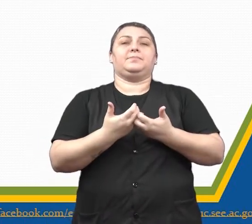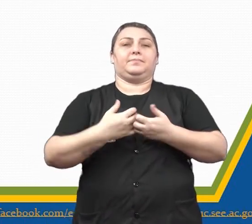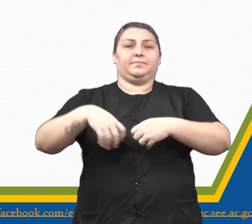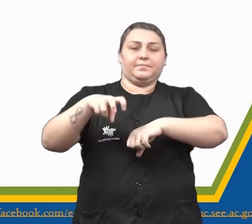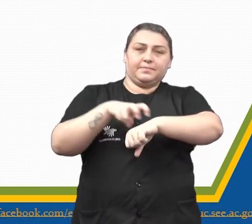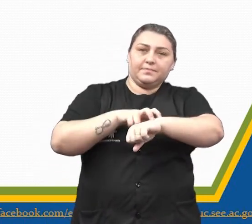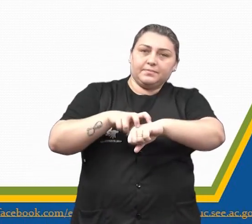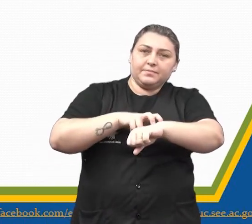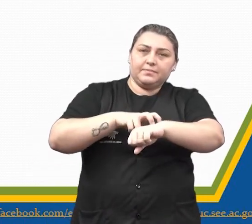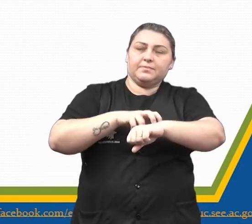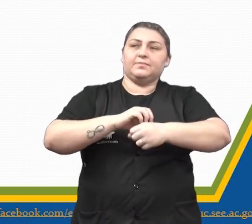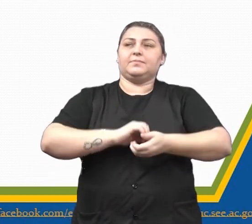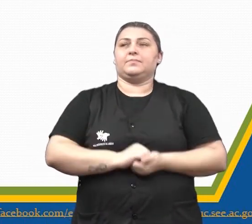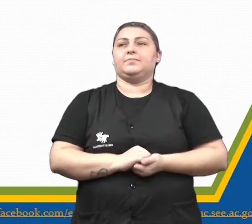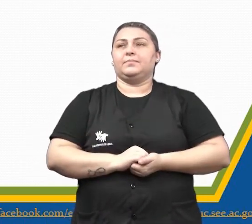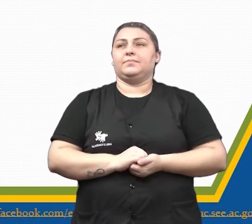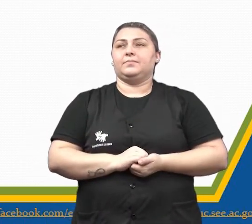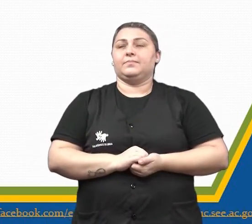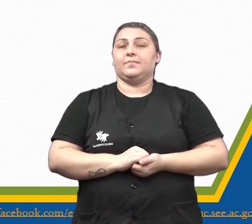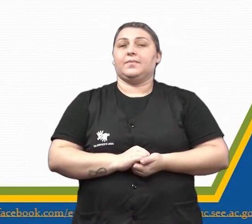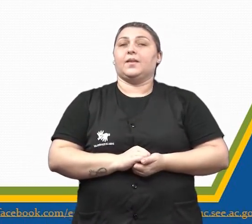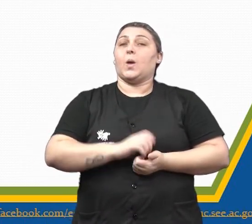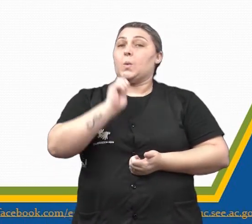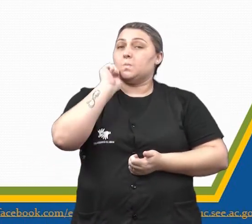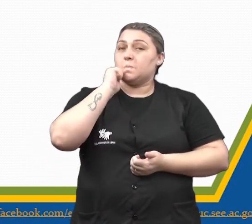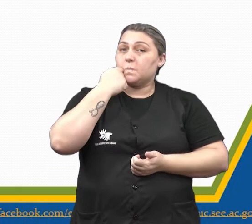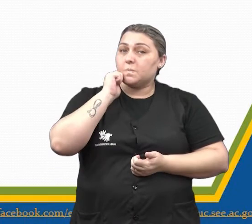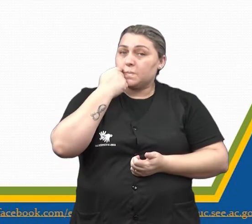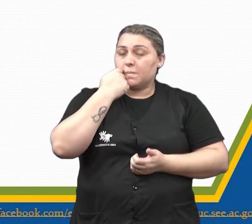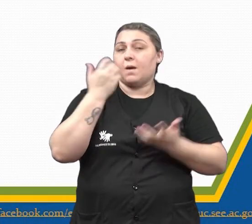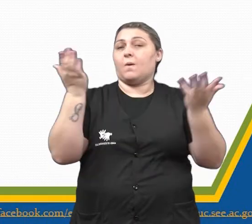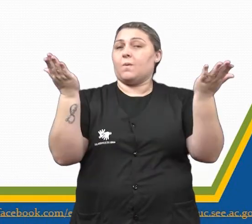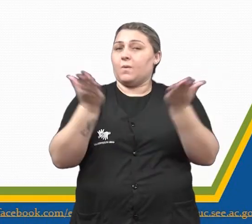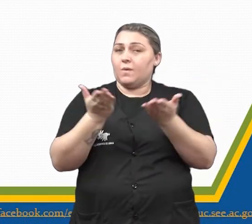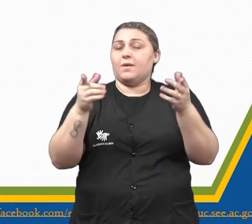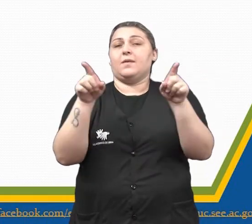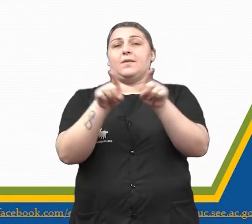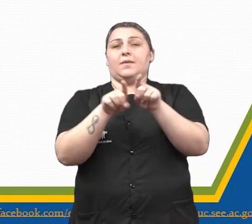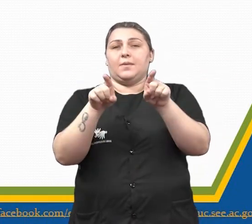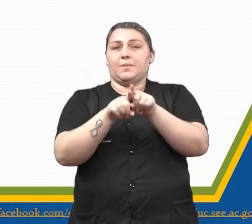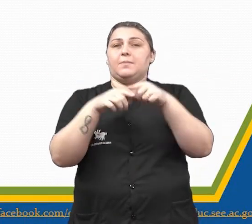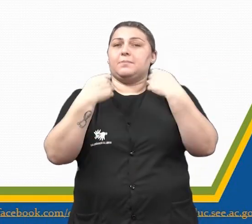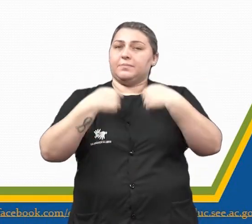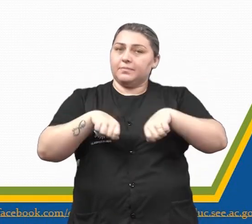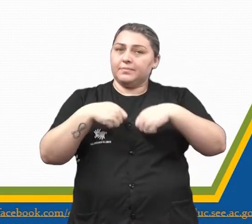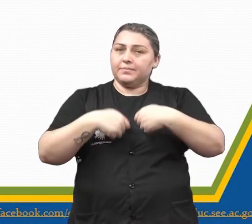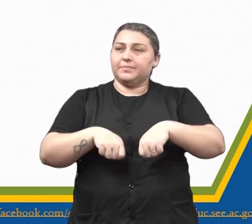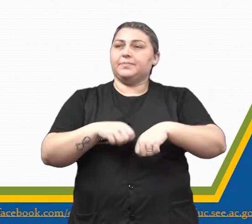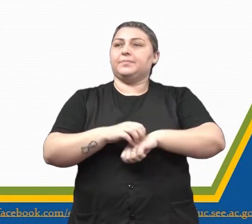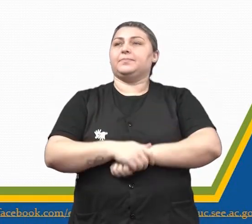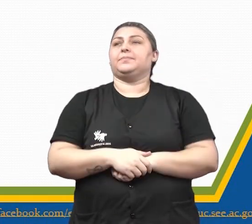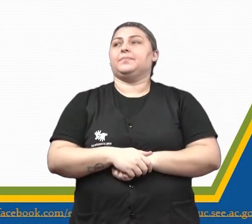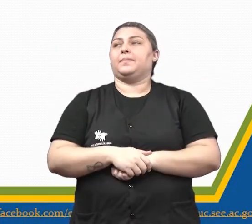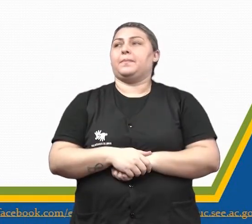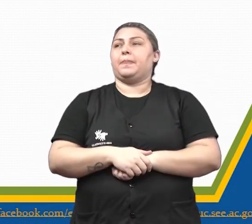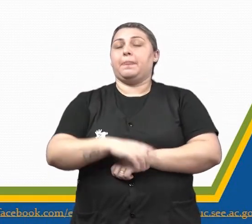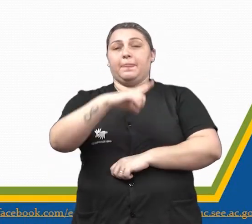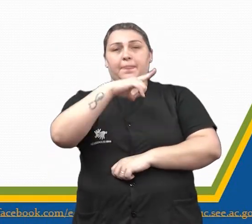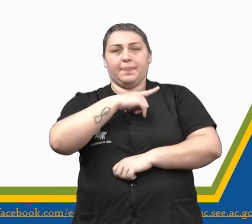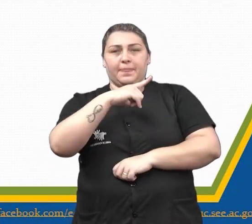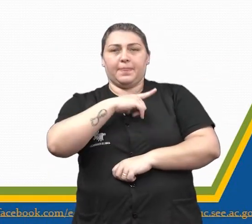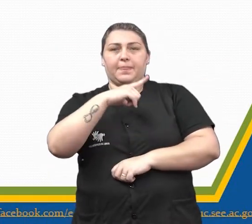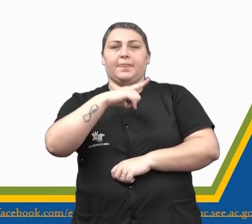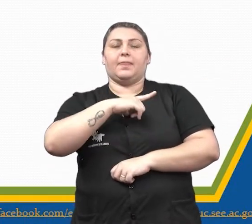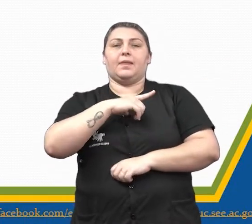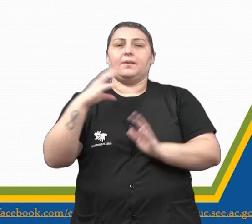verduras, os pães, né, que hoje nós compramos pães também pesado. Tem esse